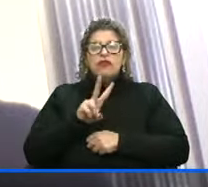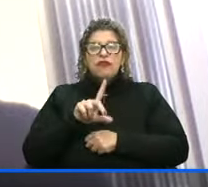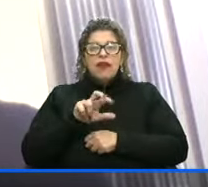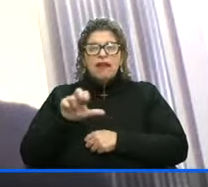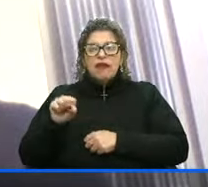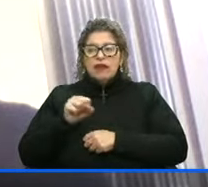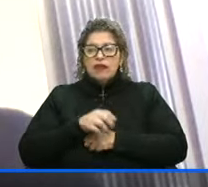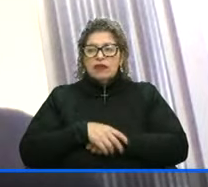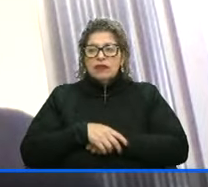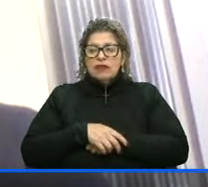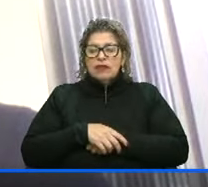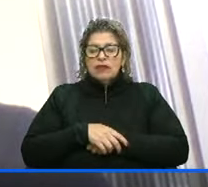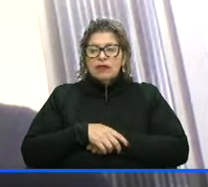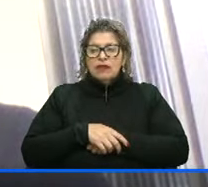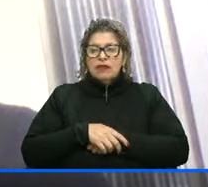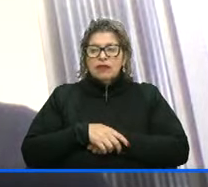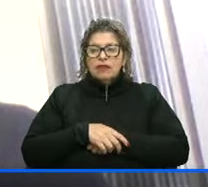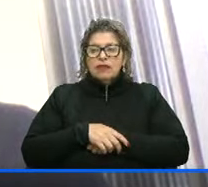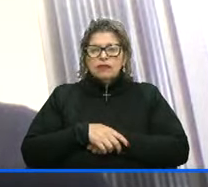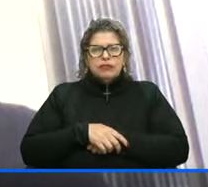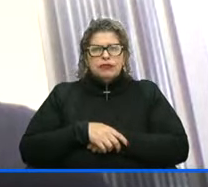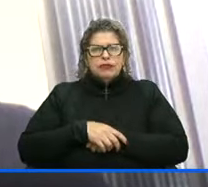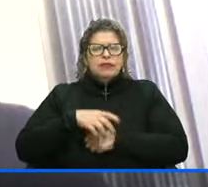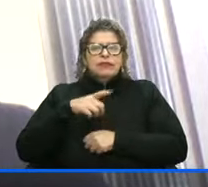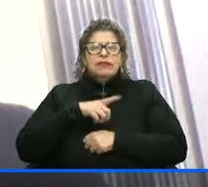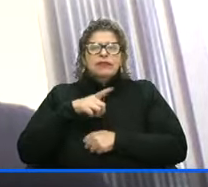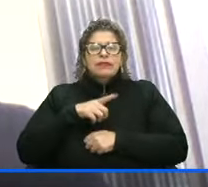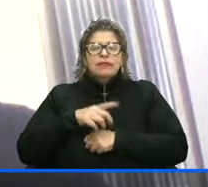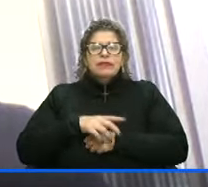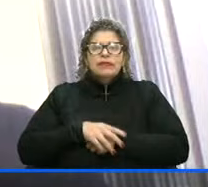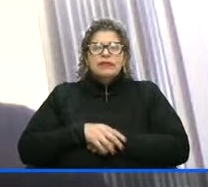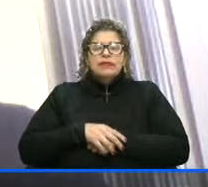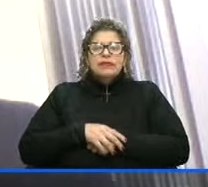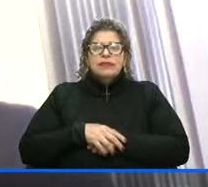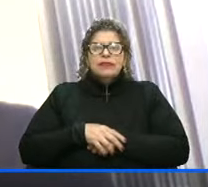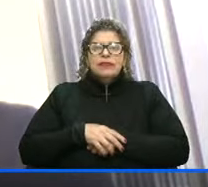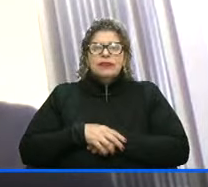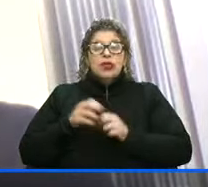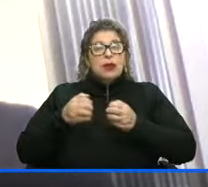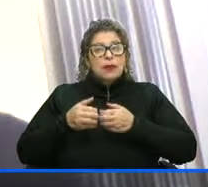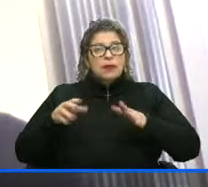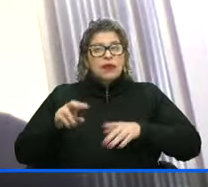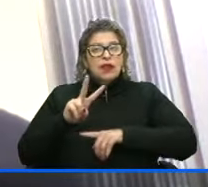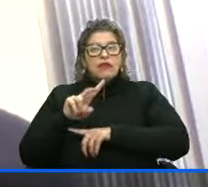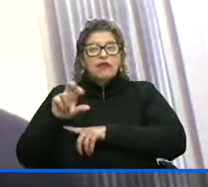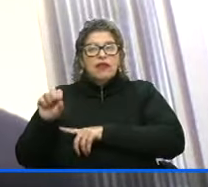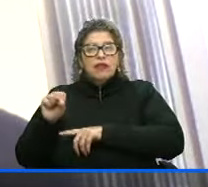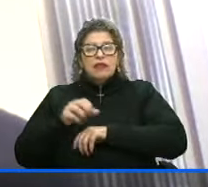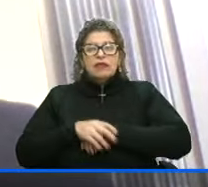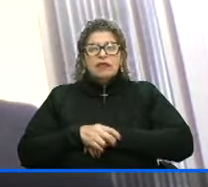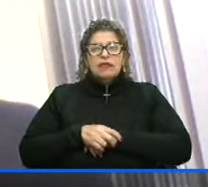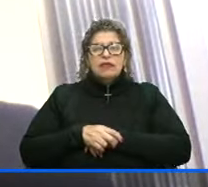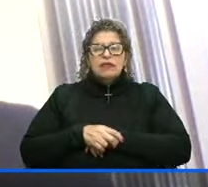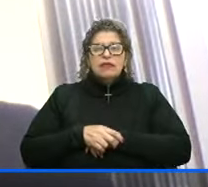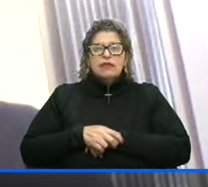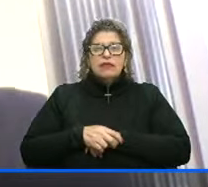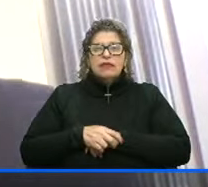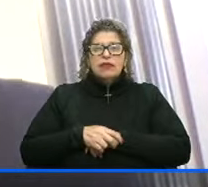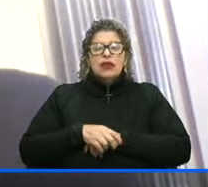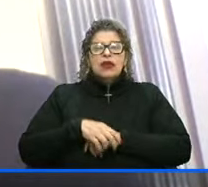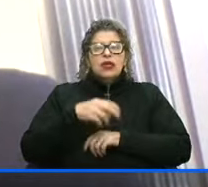mês a gente abriu duas escolas parceiras também, tá? Um aumento de, acho que,